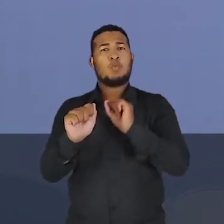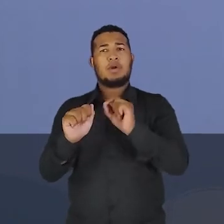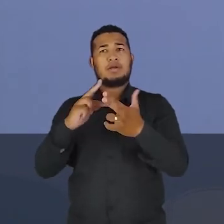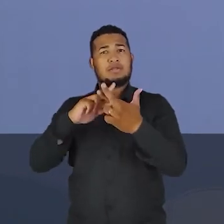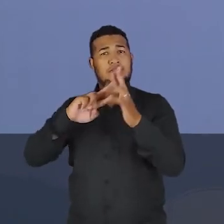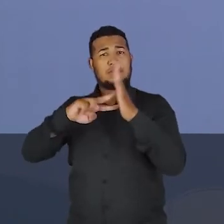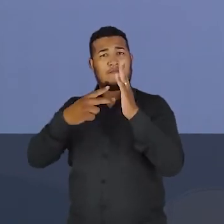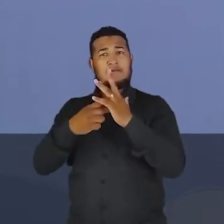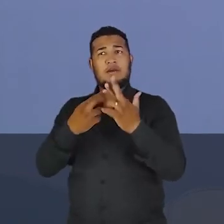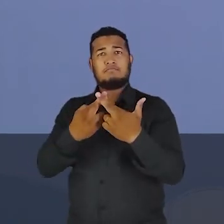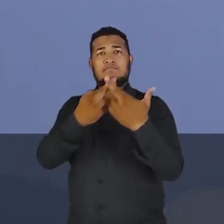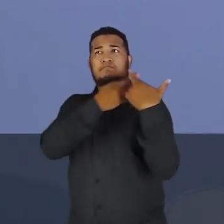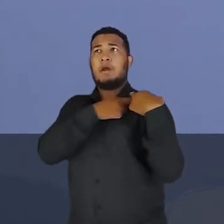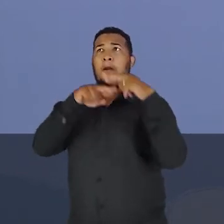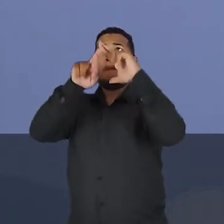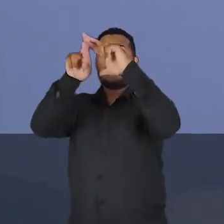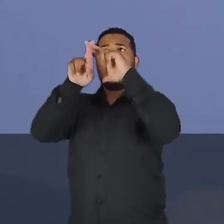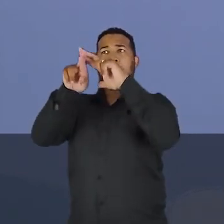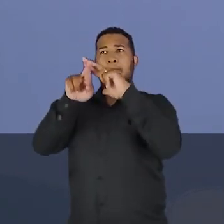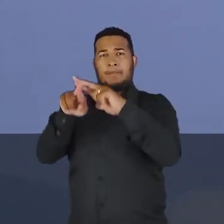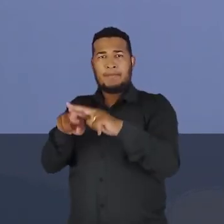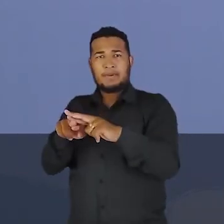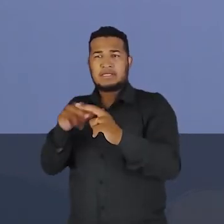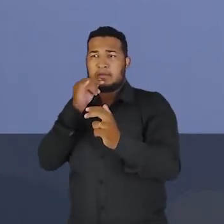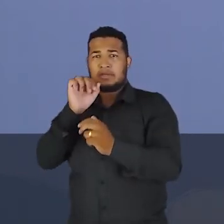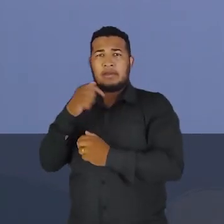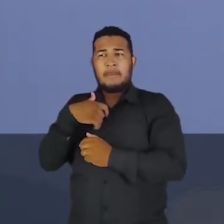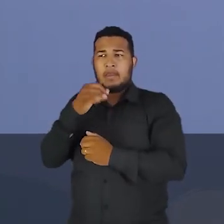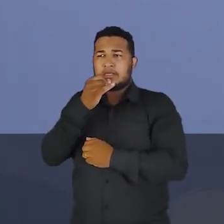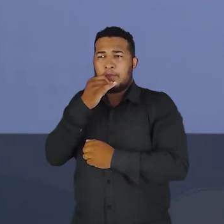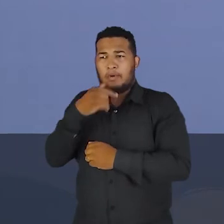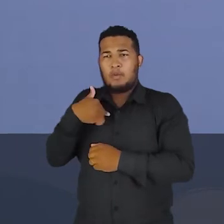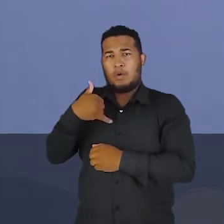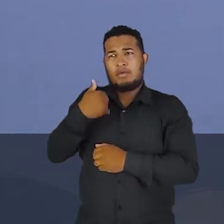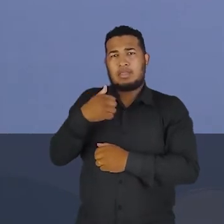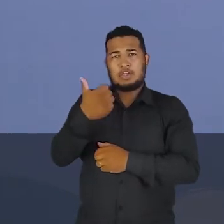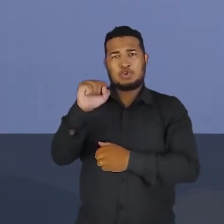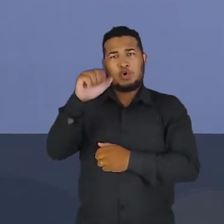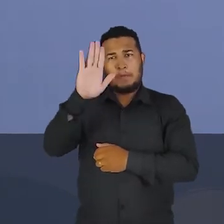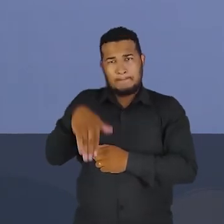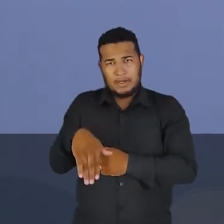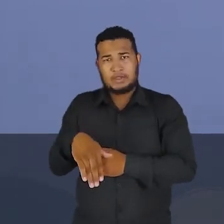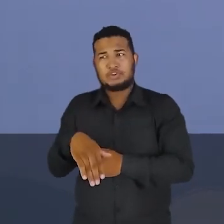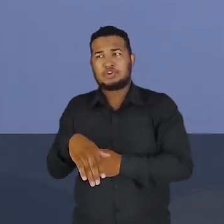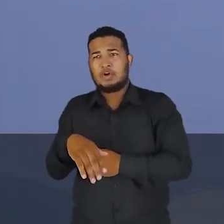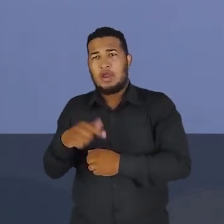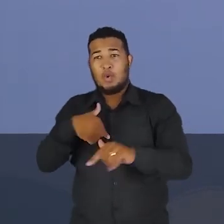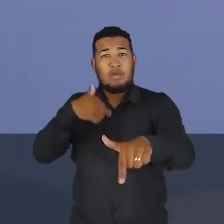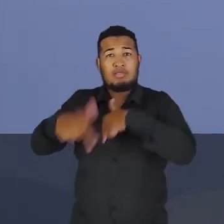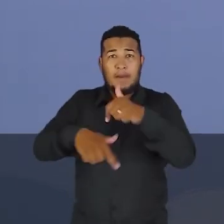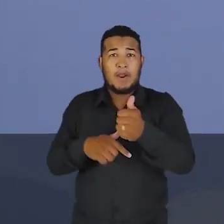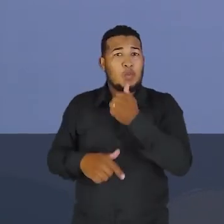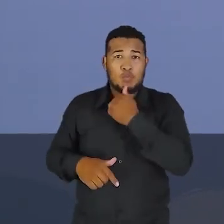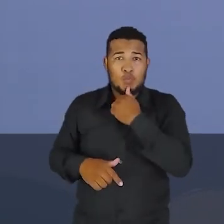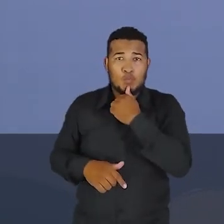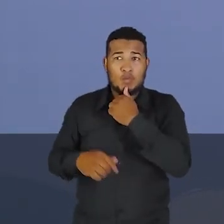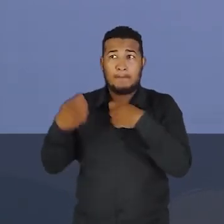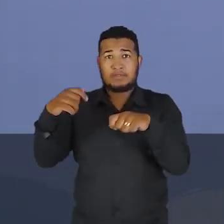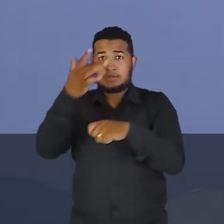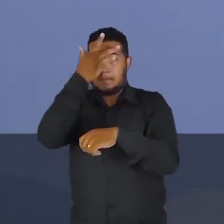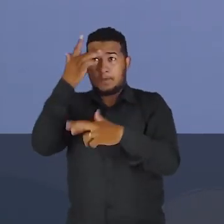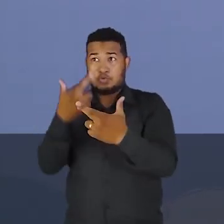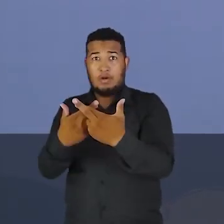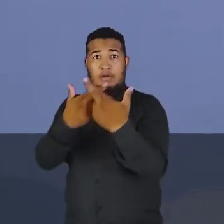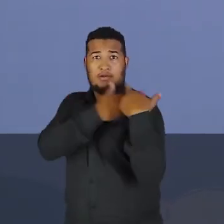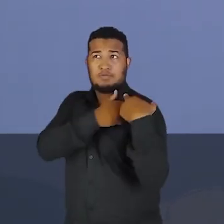Portanto, se eu sou menor, se eu não tenho trabalho, se eu preciso de alguém para se responsabilizar por mim, significa que eu